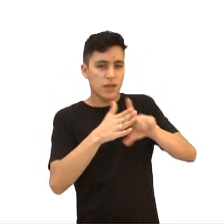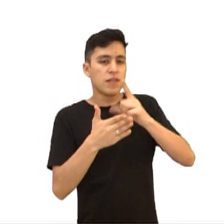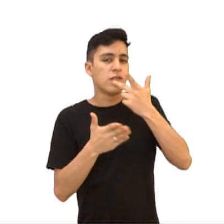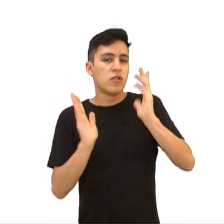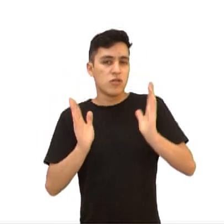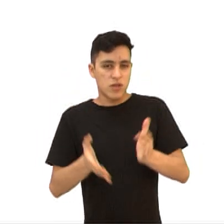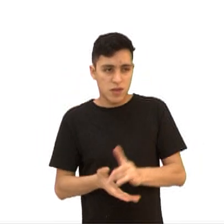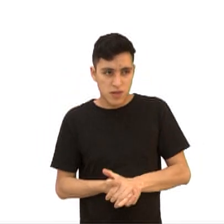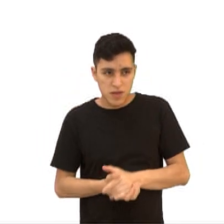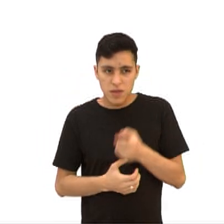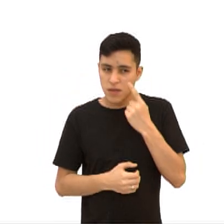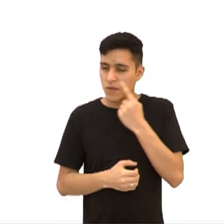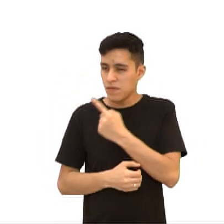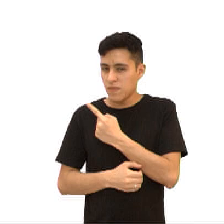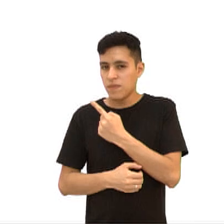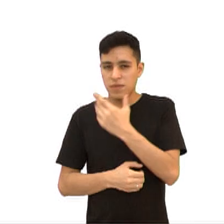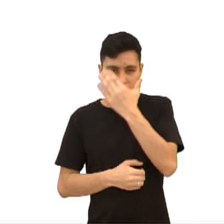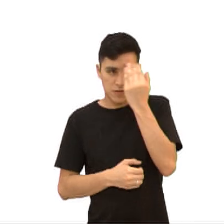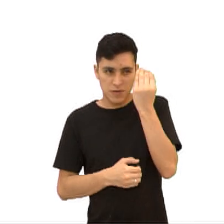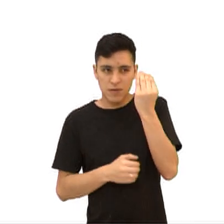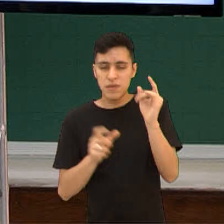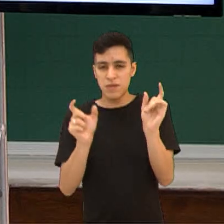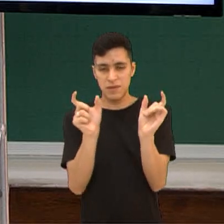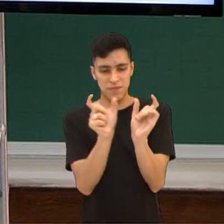ali. Não sei porque ficou duplicado, a gente esquece.